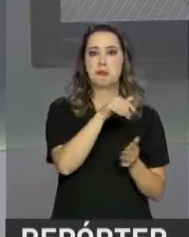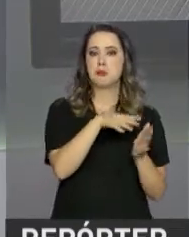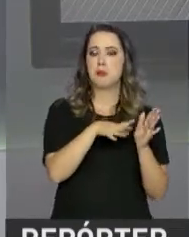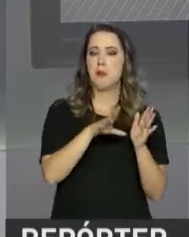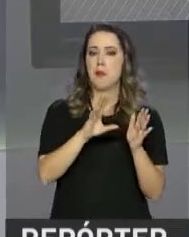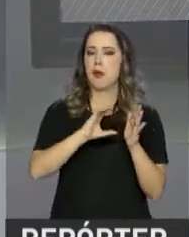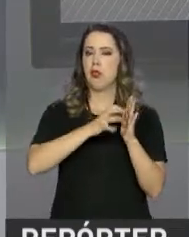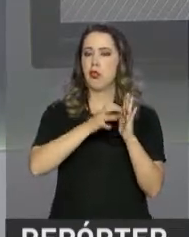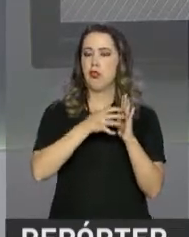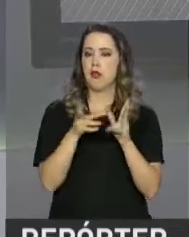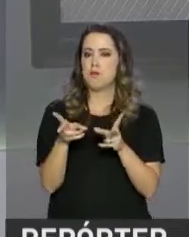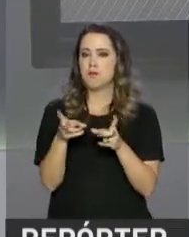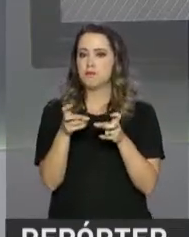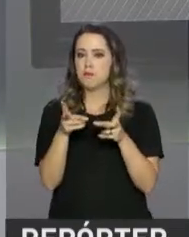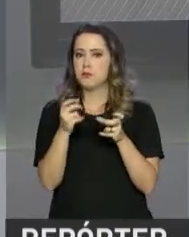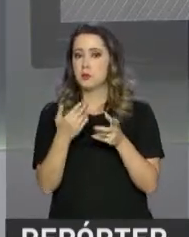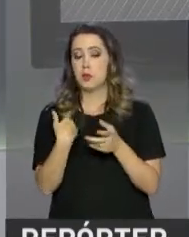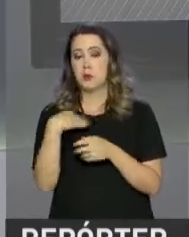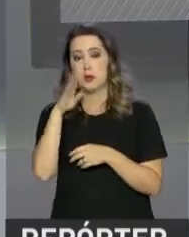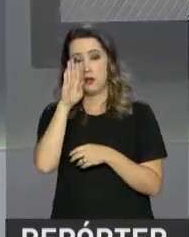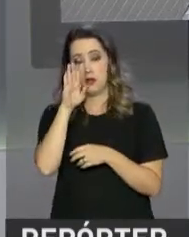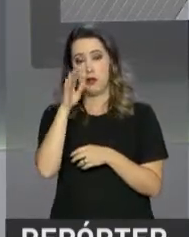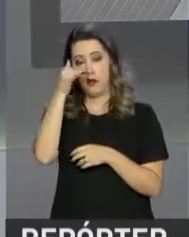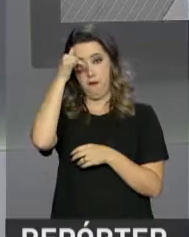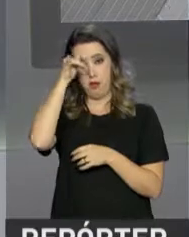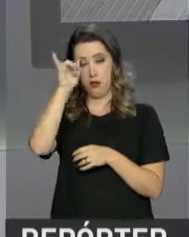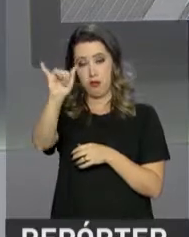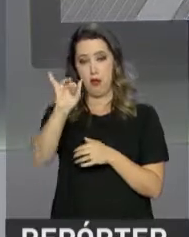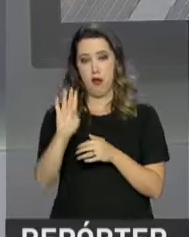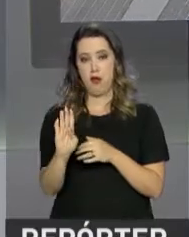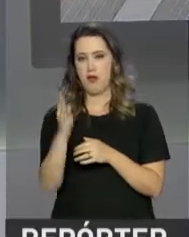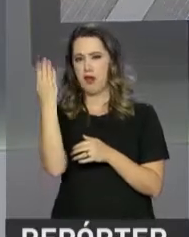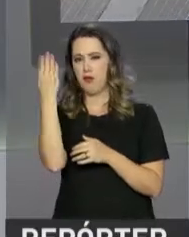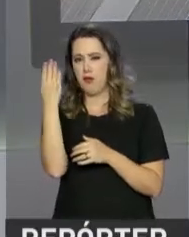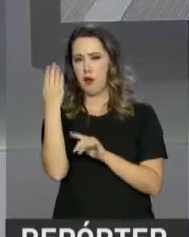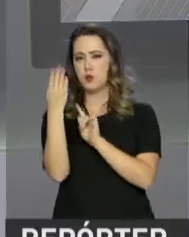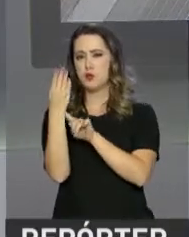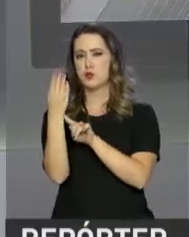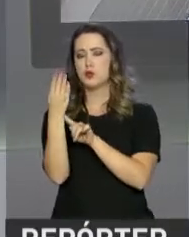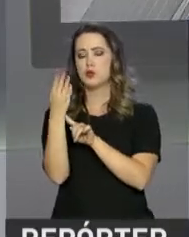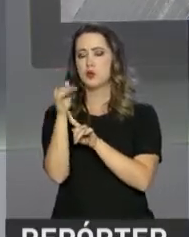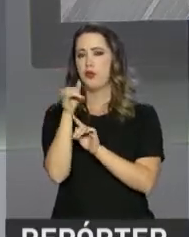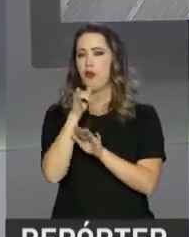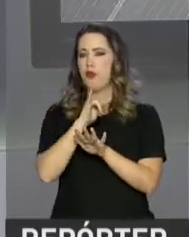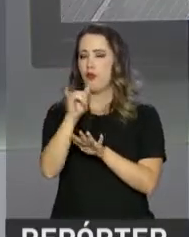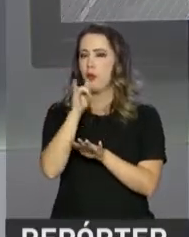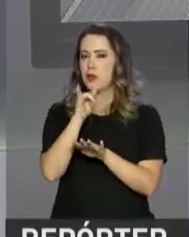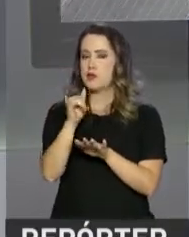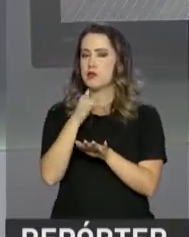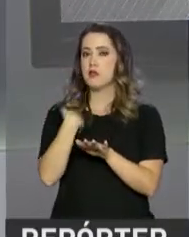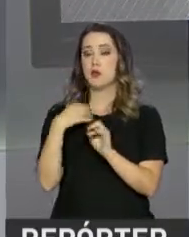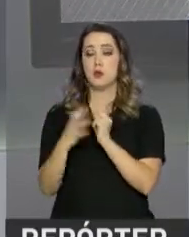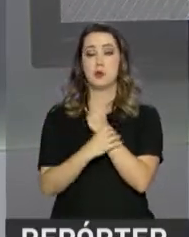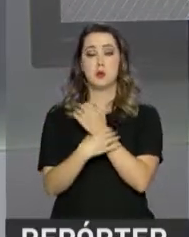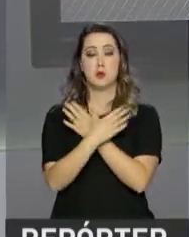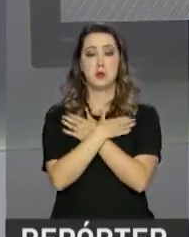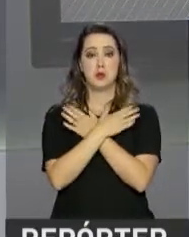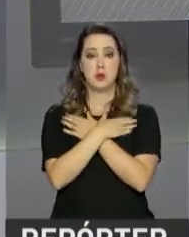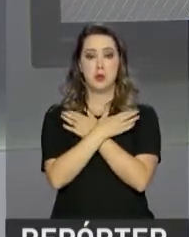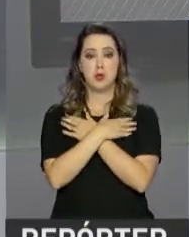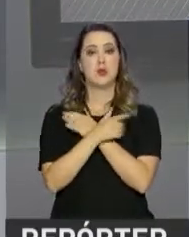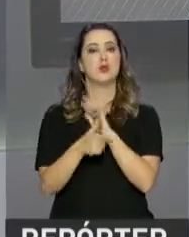sistema de detecção e prevenção à fraude no seguro desemprego desde que foi implantado já foram bloqueados mais de 61 mil